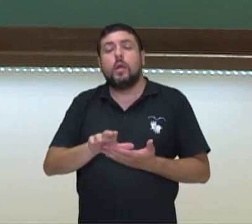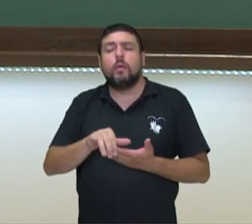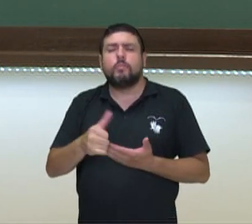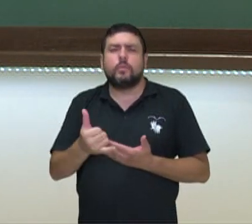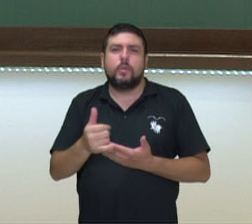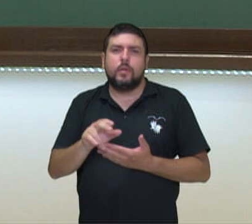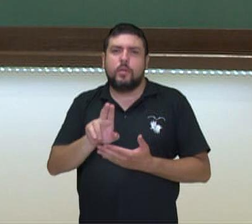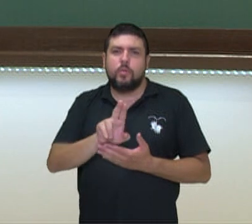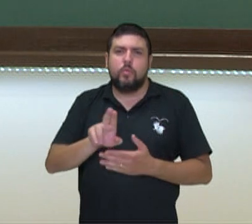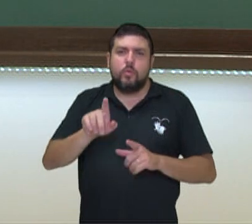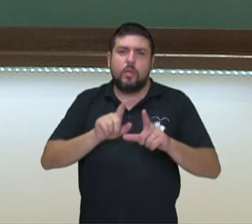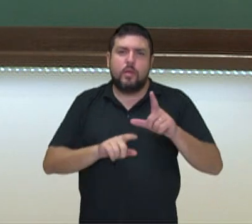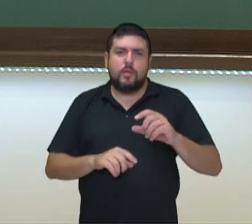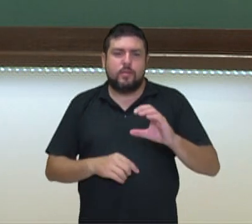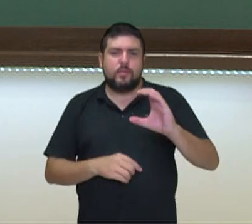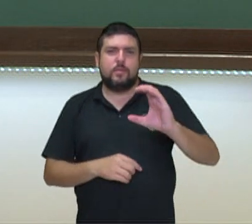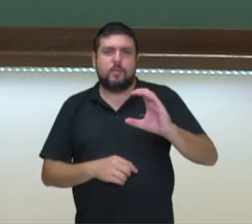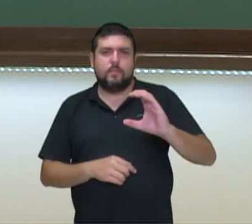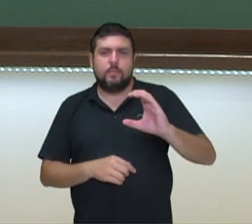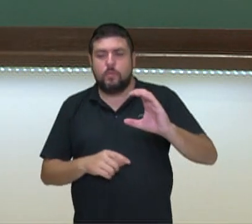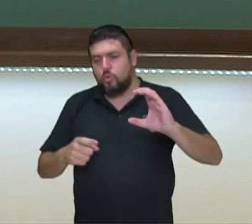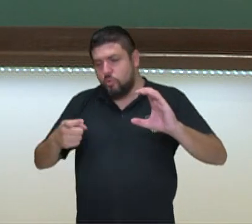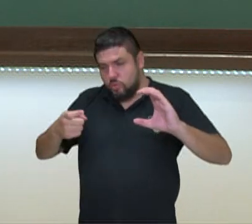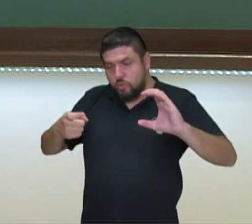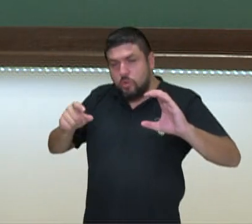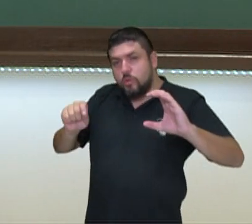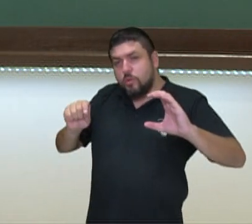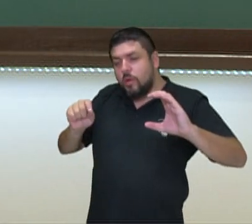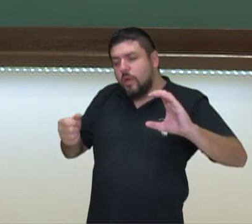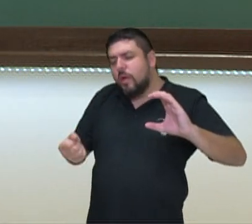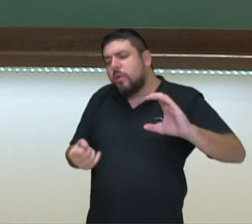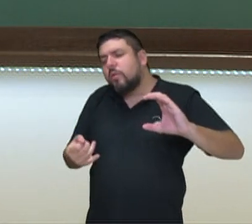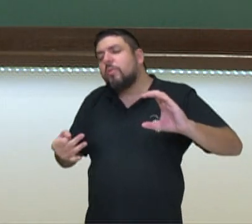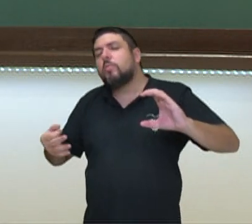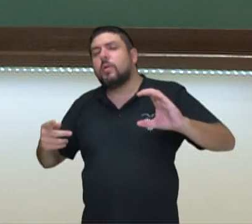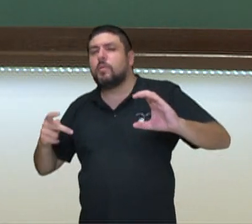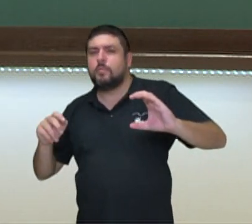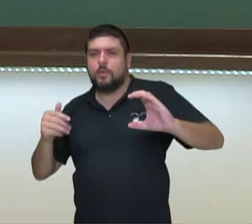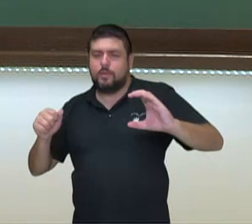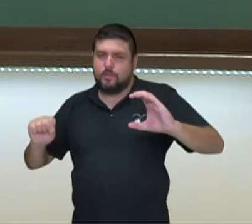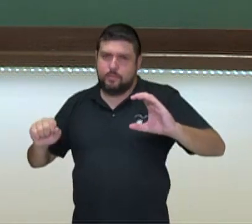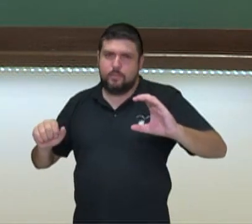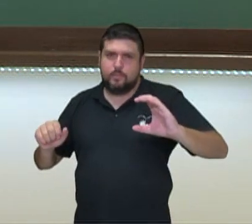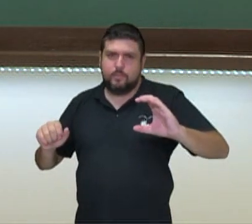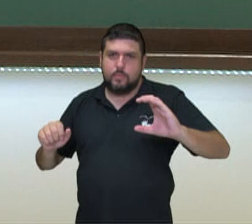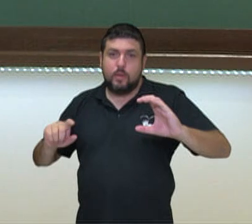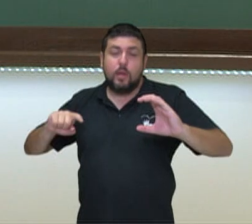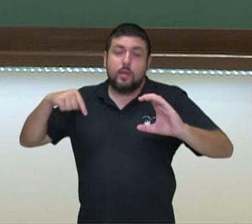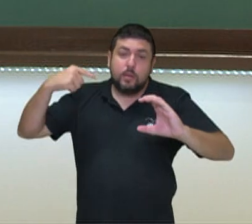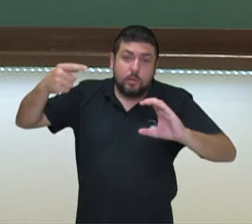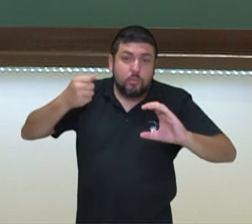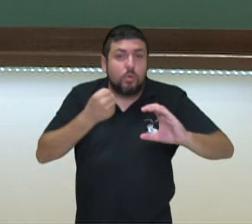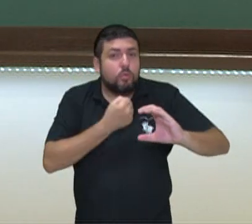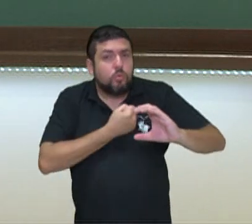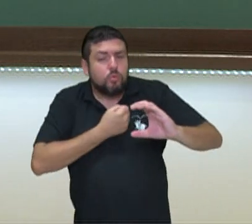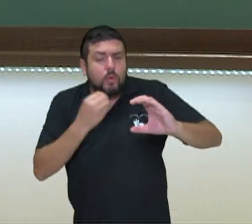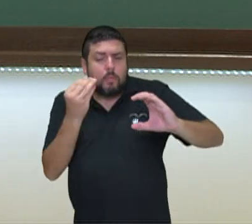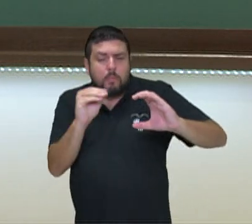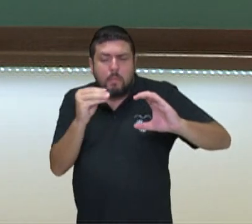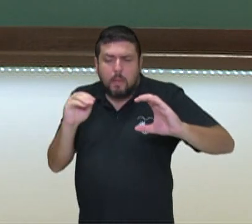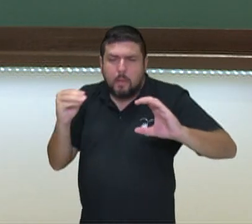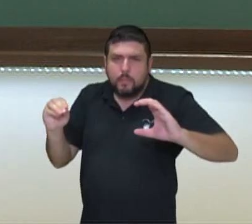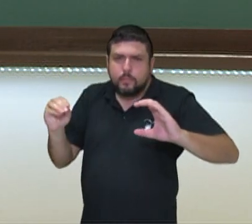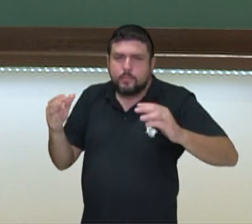pedindo para usar o X na quantidade de peças. E o resto é pegar as informações numéricas que apareceram ali. Vamos corrigir aí o